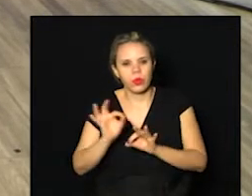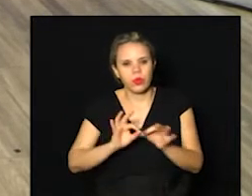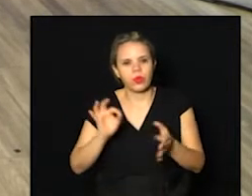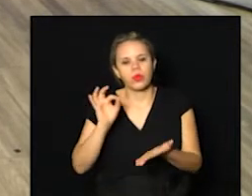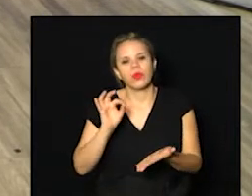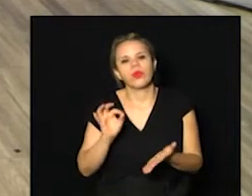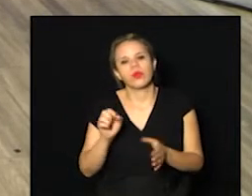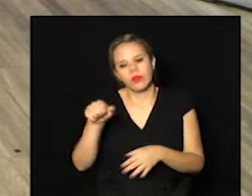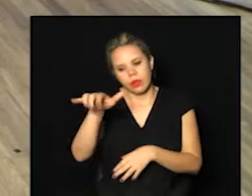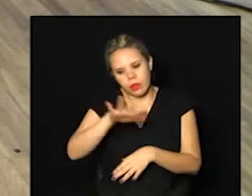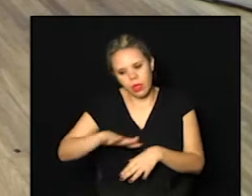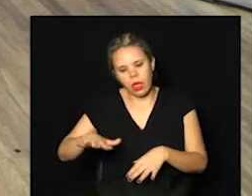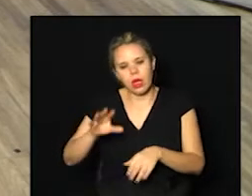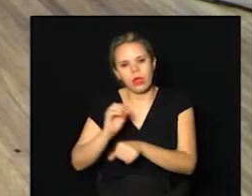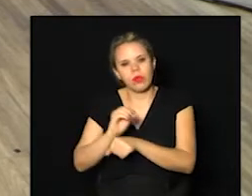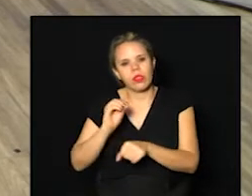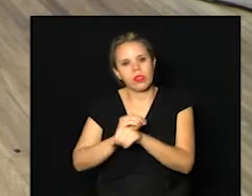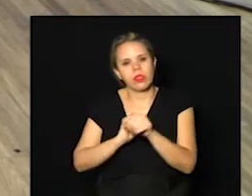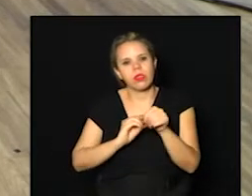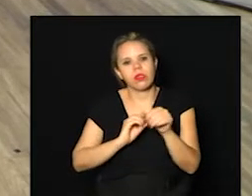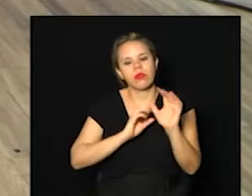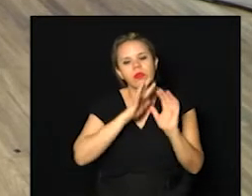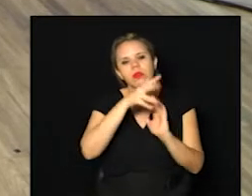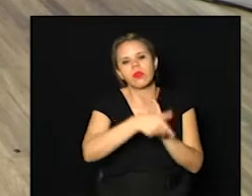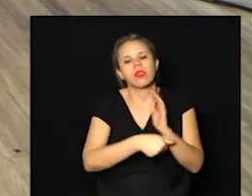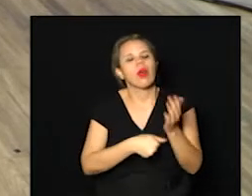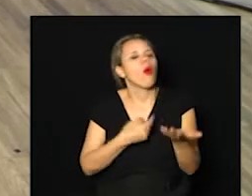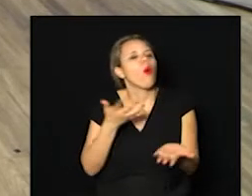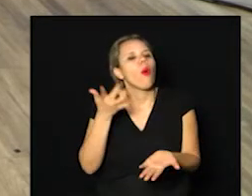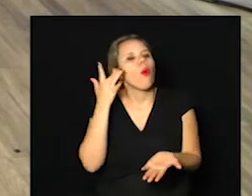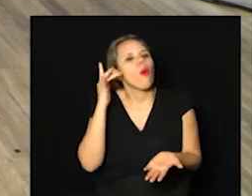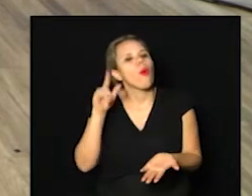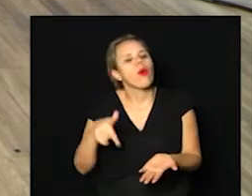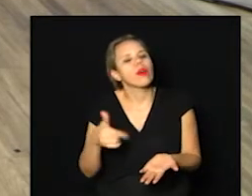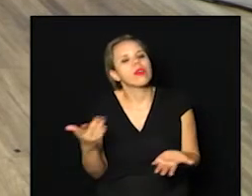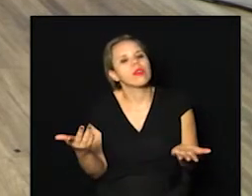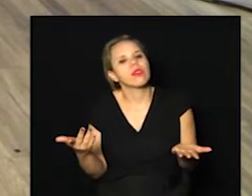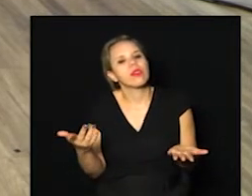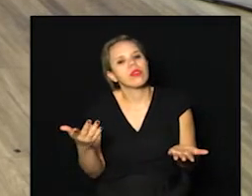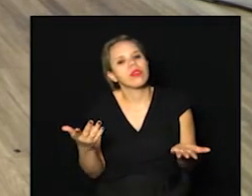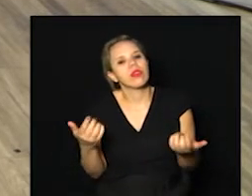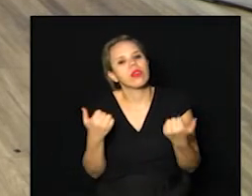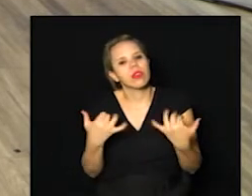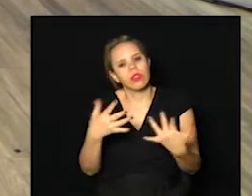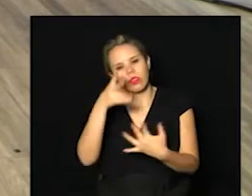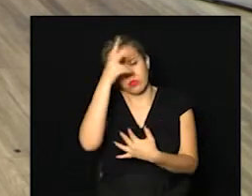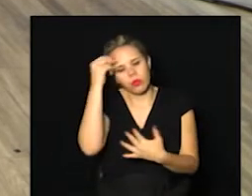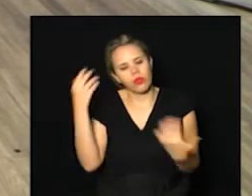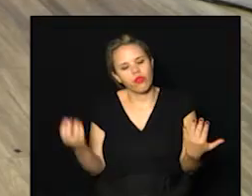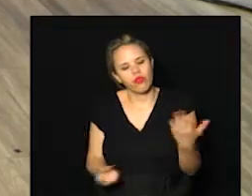de proteção ambiental. O que você pode destacar dessa audiência pública que ocorreu hoje?